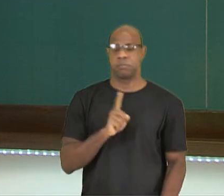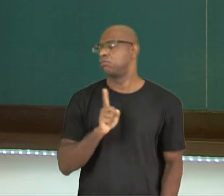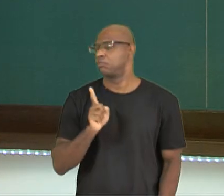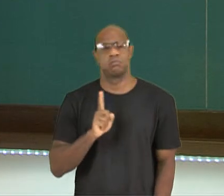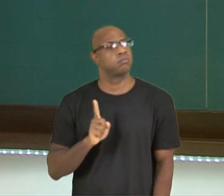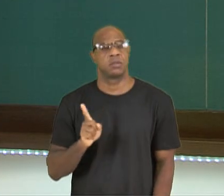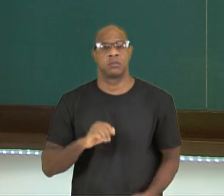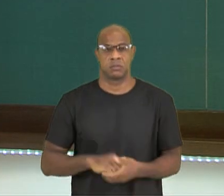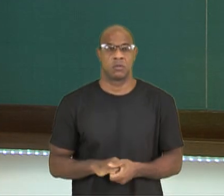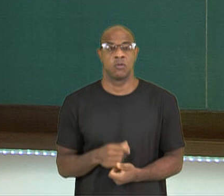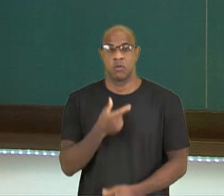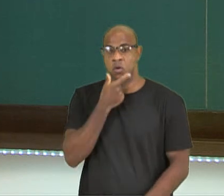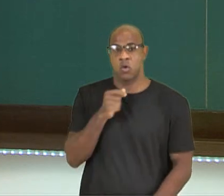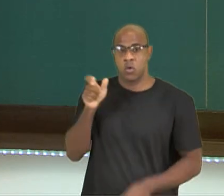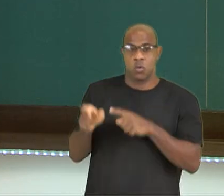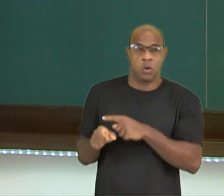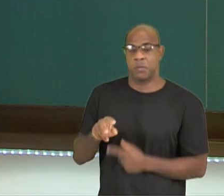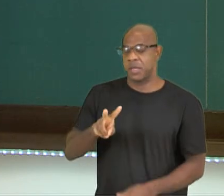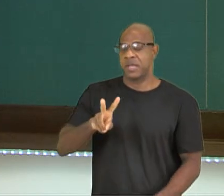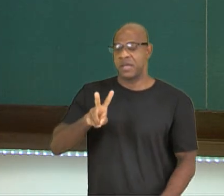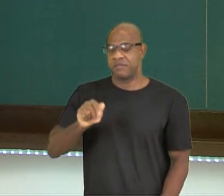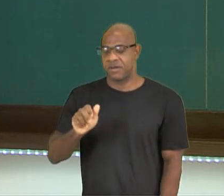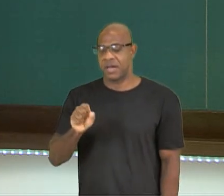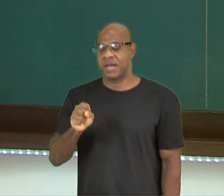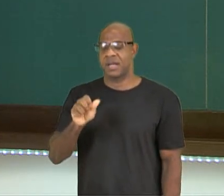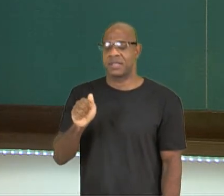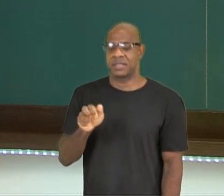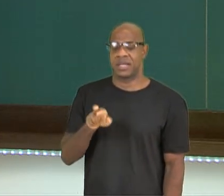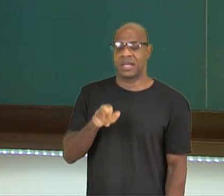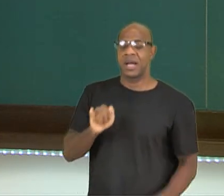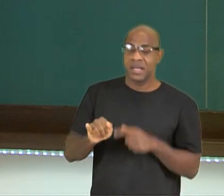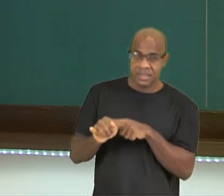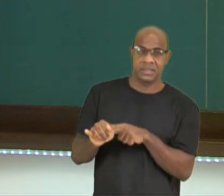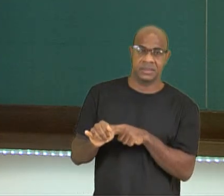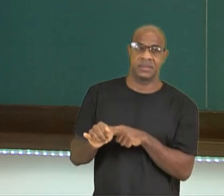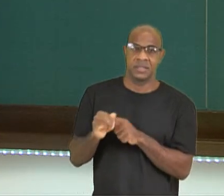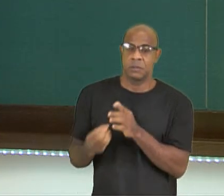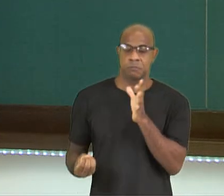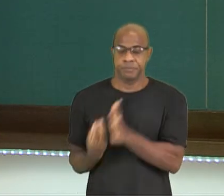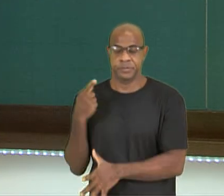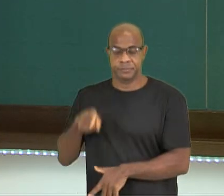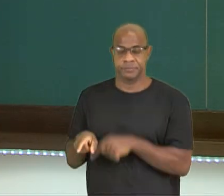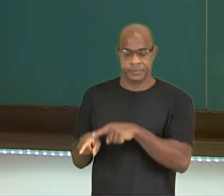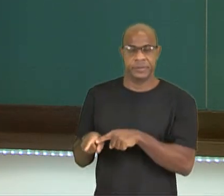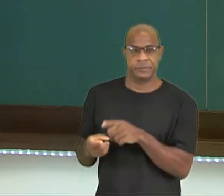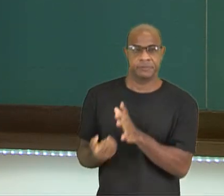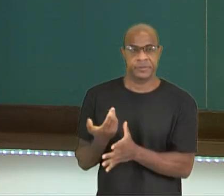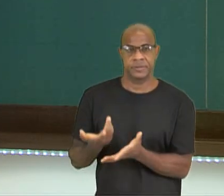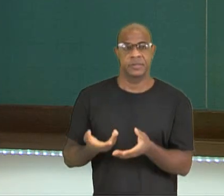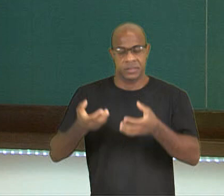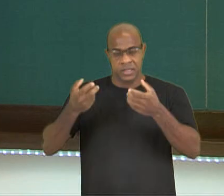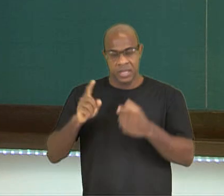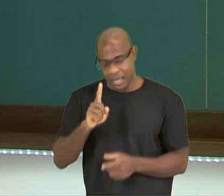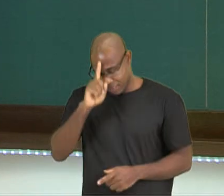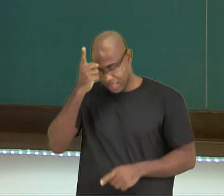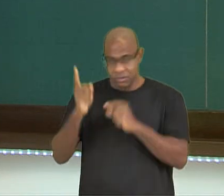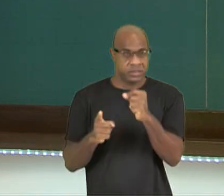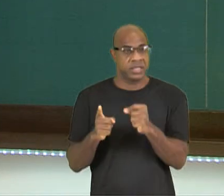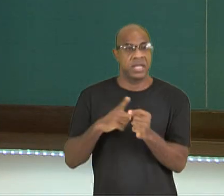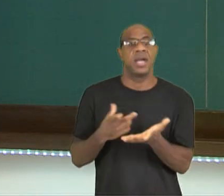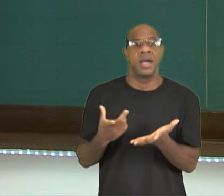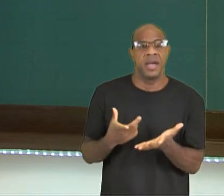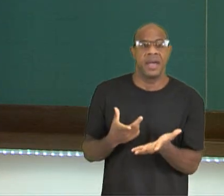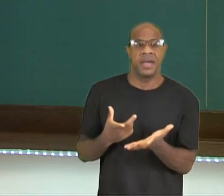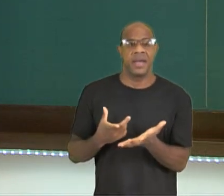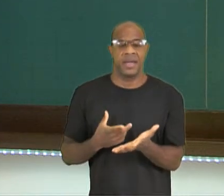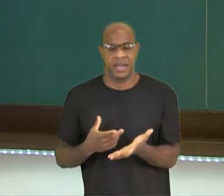Renascimento. Não. A ideia do Renascimento é reviver, né? Retratar e recapitular